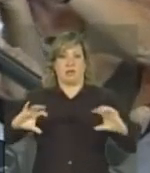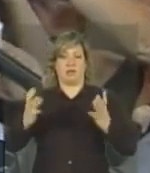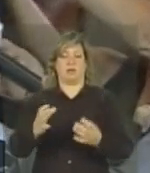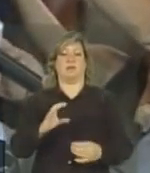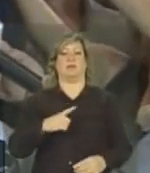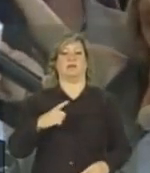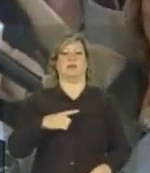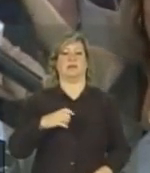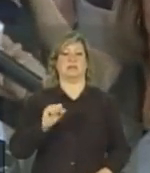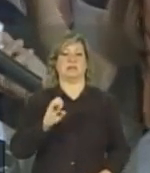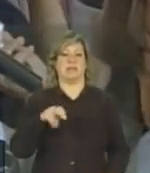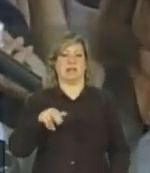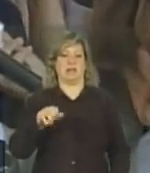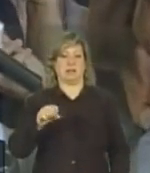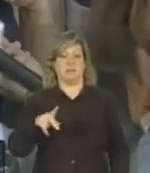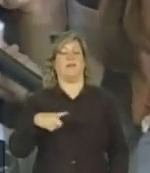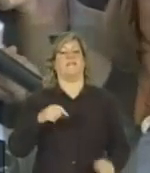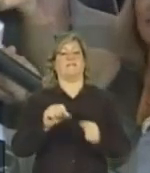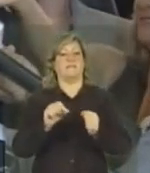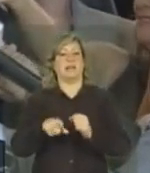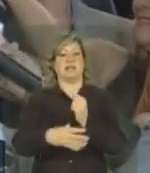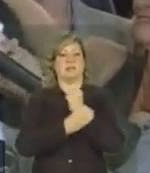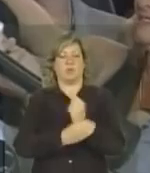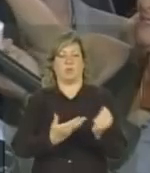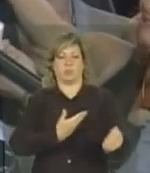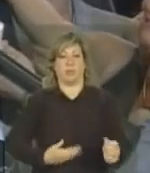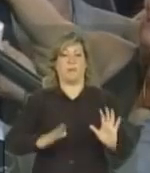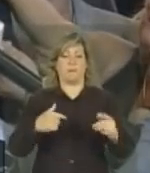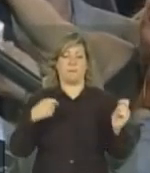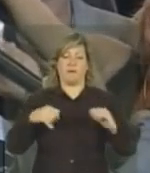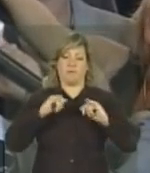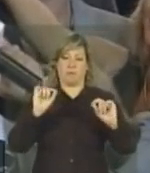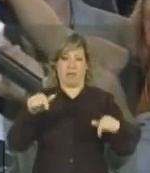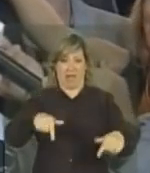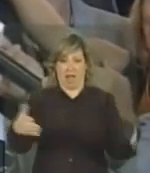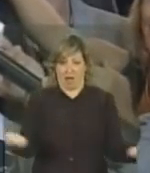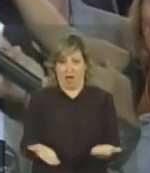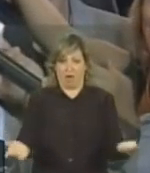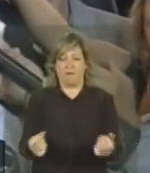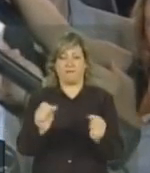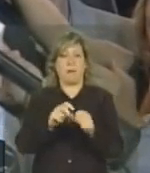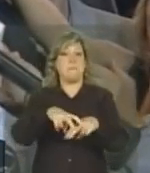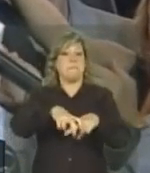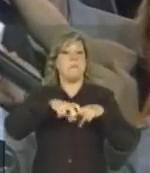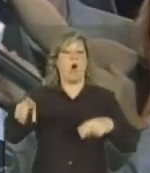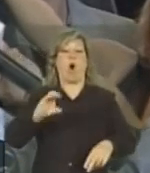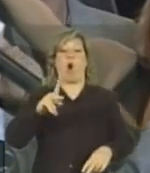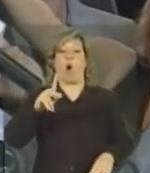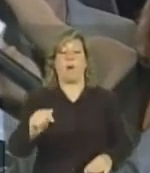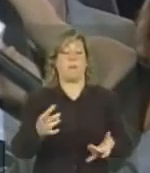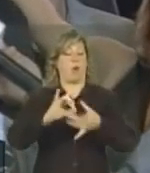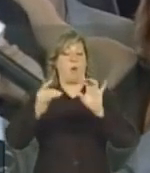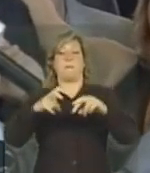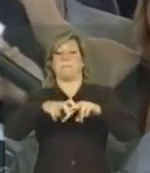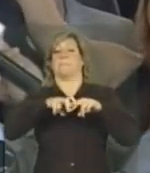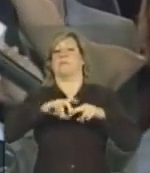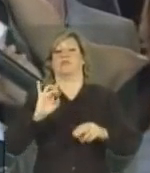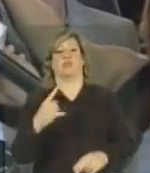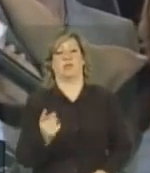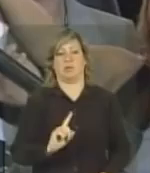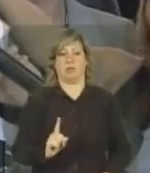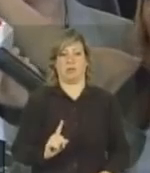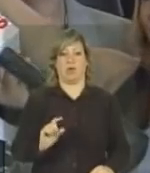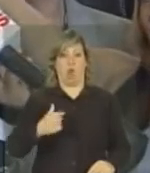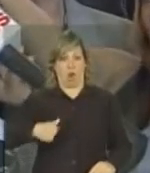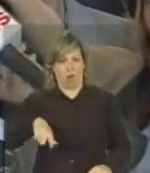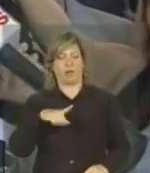Senasp, produz a política de segurança pública. Eu posso dizer o seguinte, isso não está sendo feito agora pela Copa do Mundo nem pelas Olimpíadas, mas a intervenção